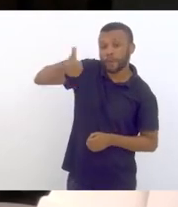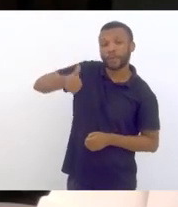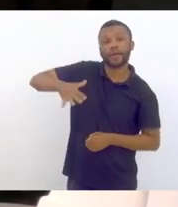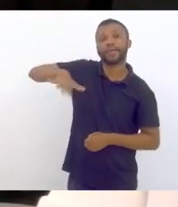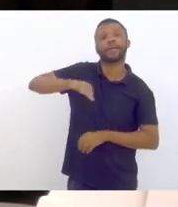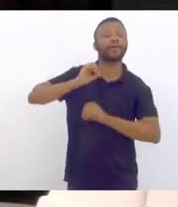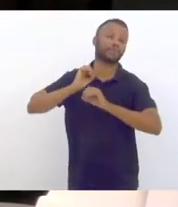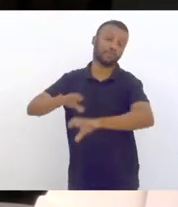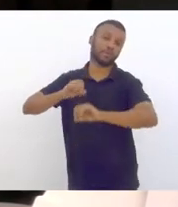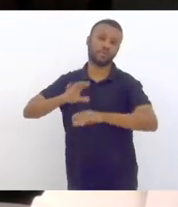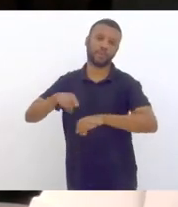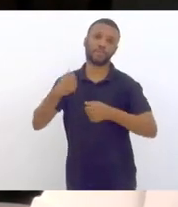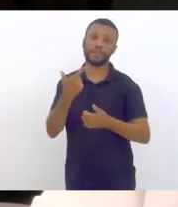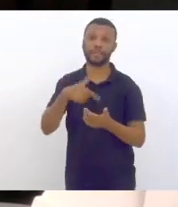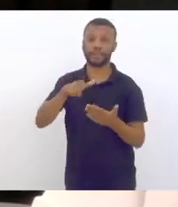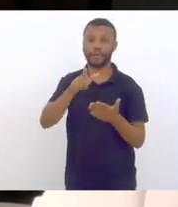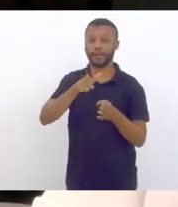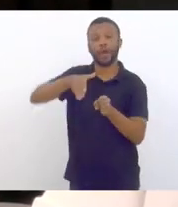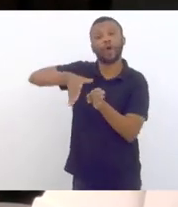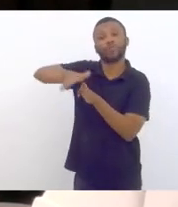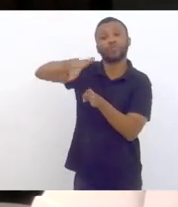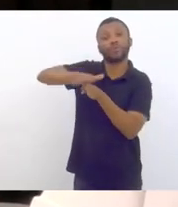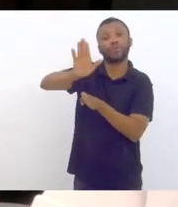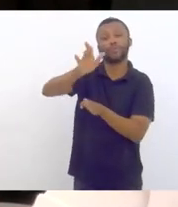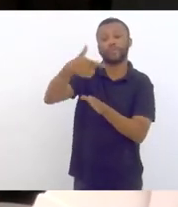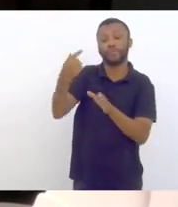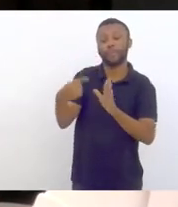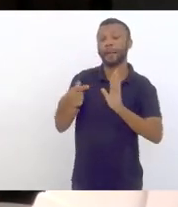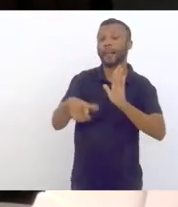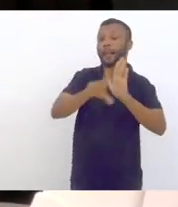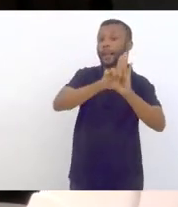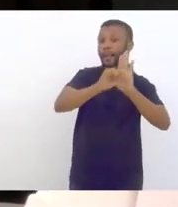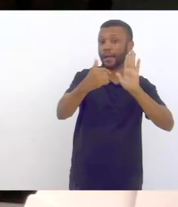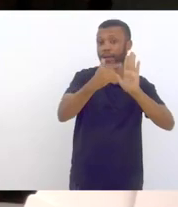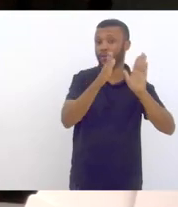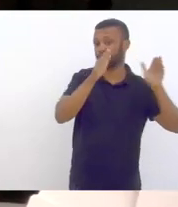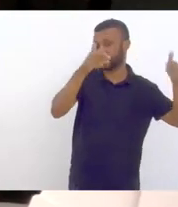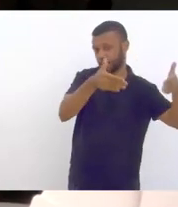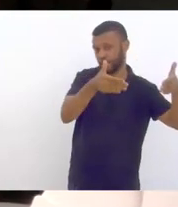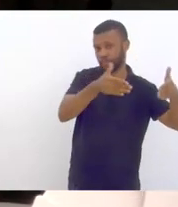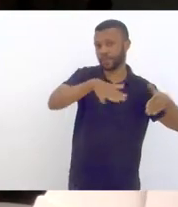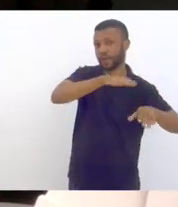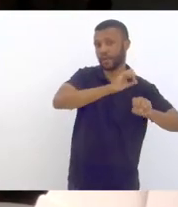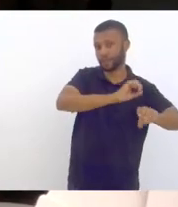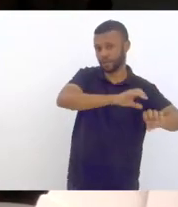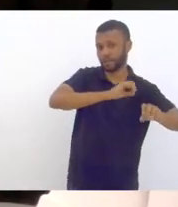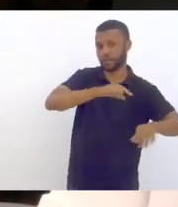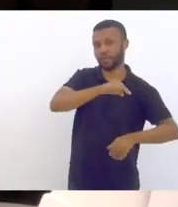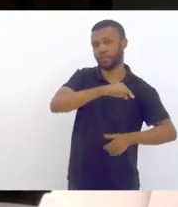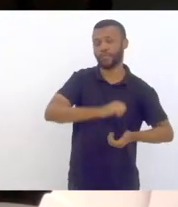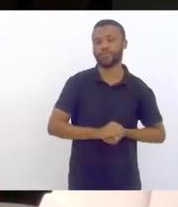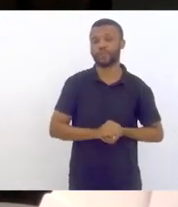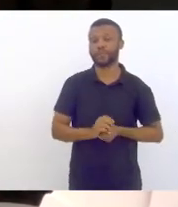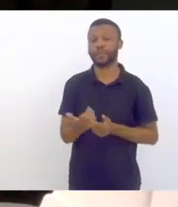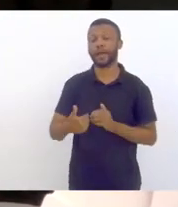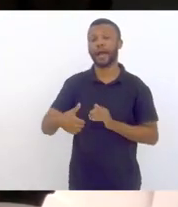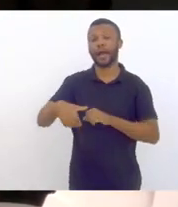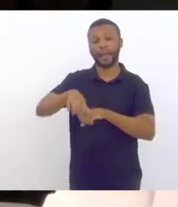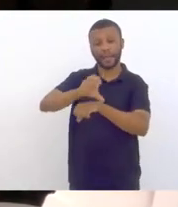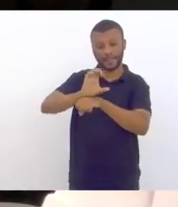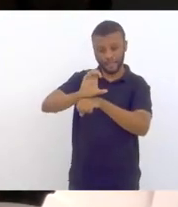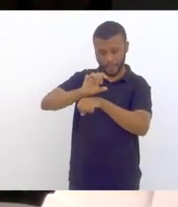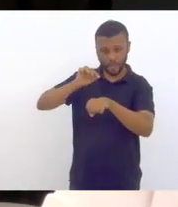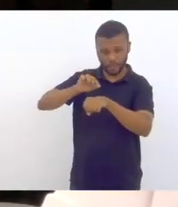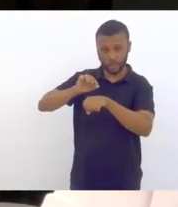em lei estadual isso é um ponto muito importante para nós e o outro ponto é essa ideia dos 10%, que o que é a emenda constitucional fala que